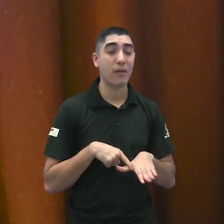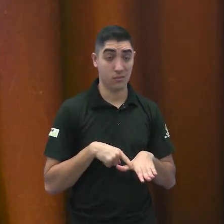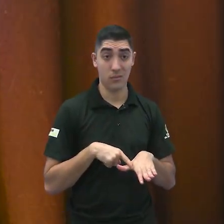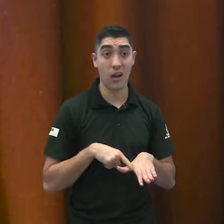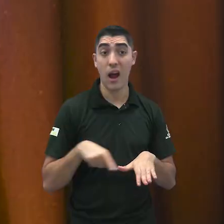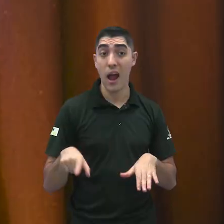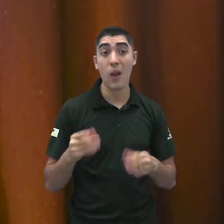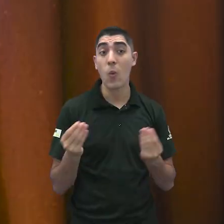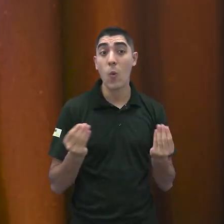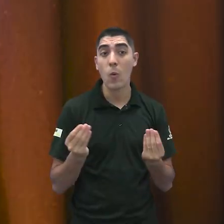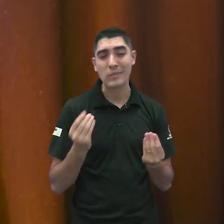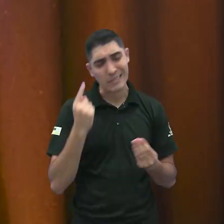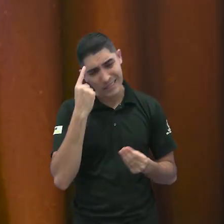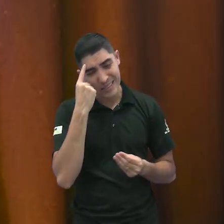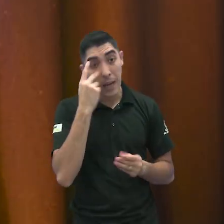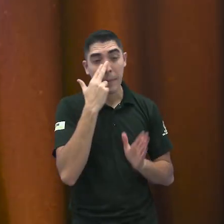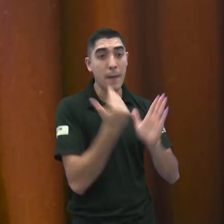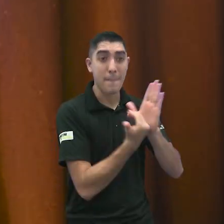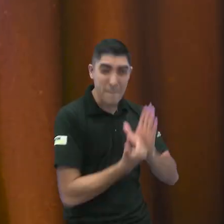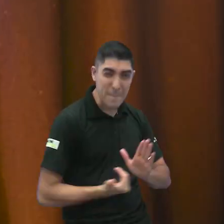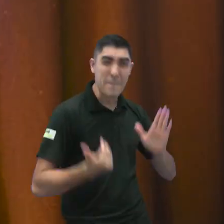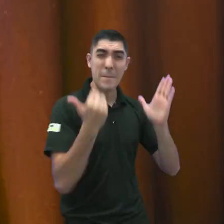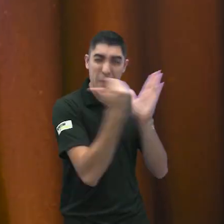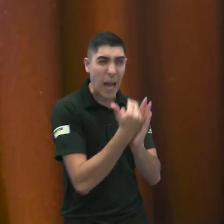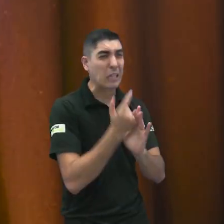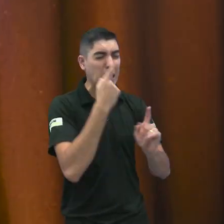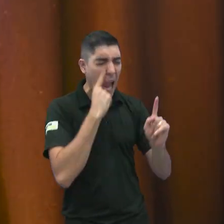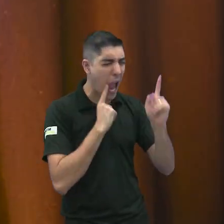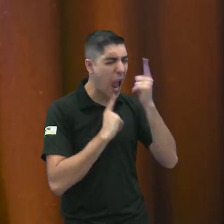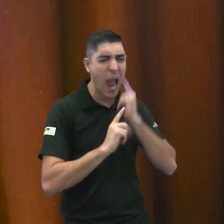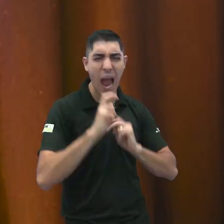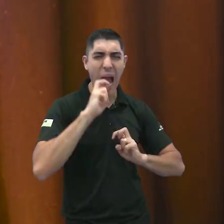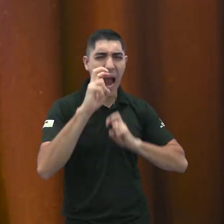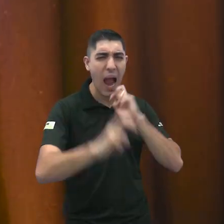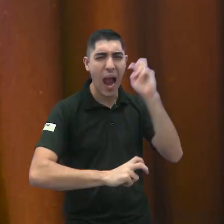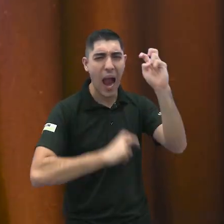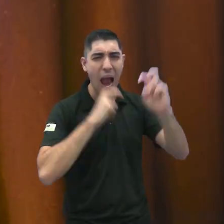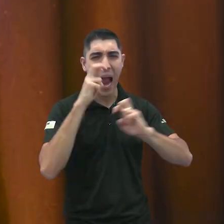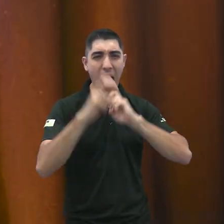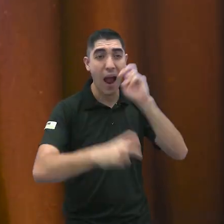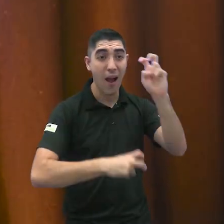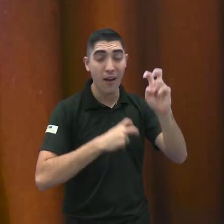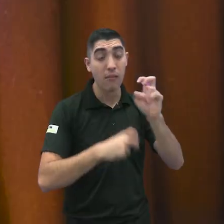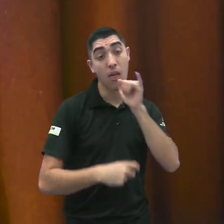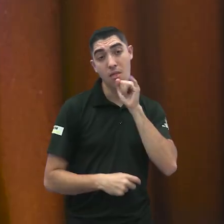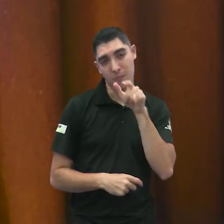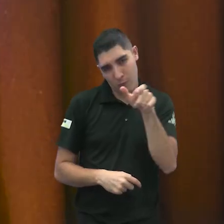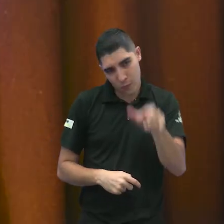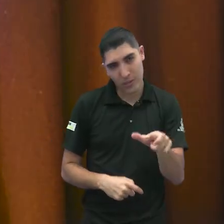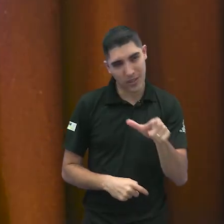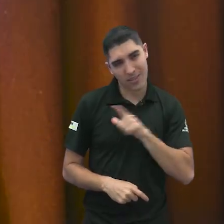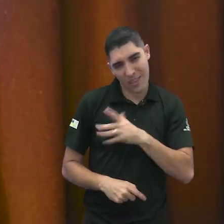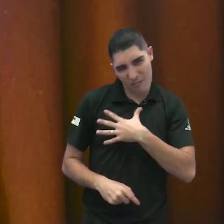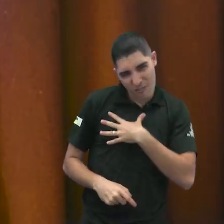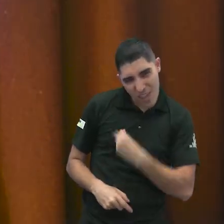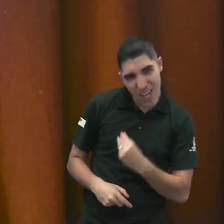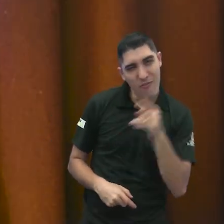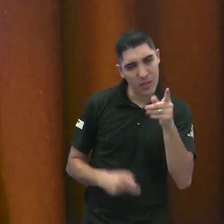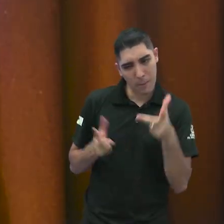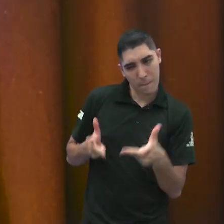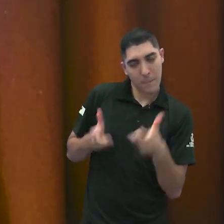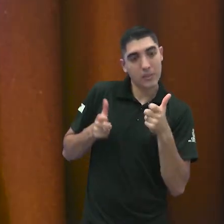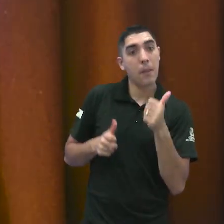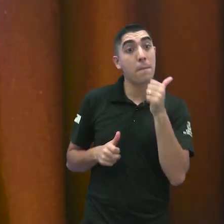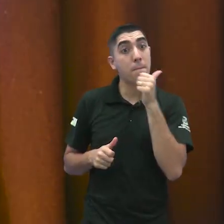mais assim, eu vou me comunicar ainda com mais intensidade. Eu vou chorar mais alto, eu vou chorar de outras maneiras. E você que é mãe, certamente percebe que as mães